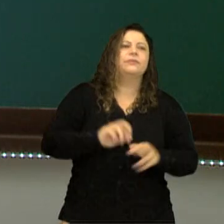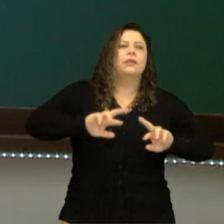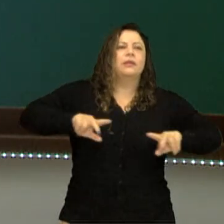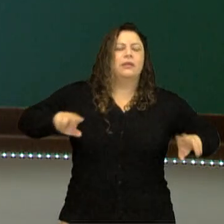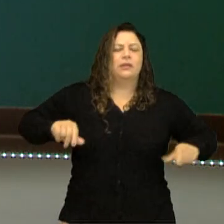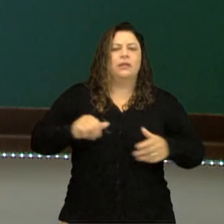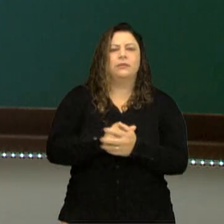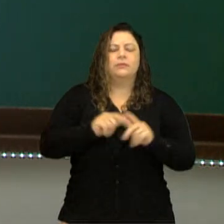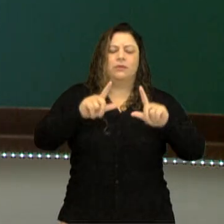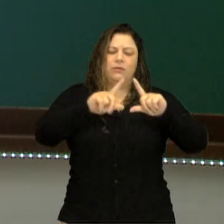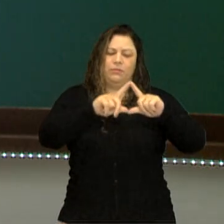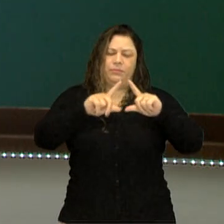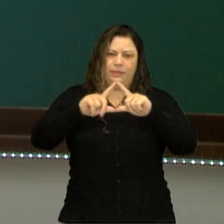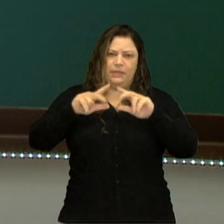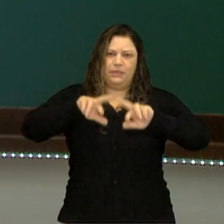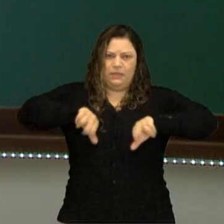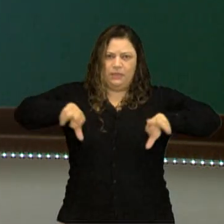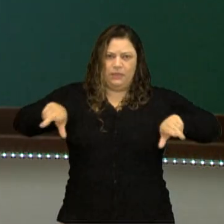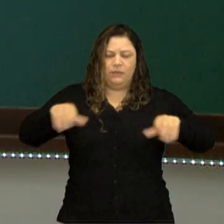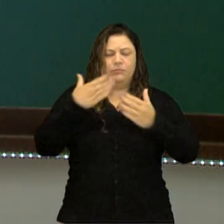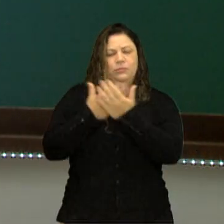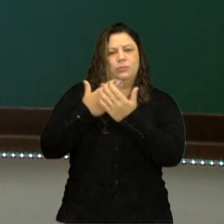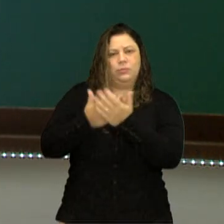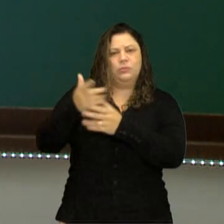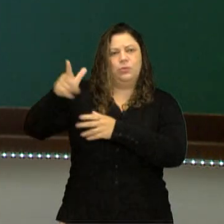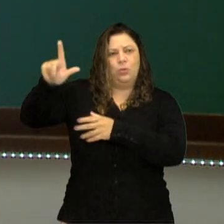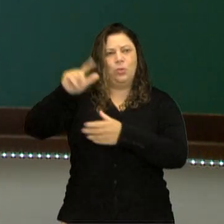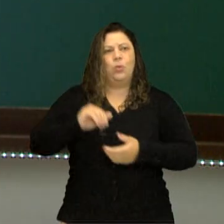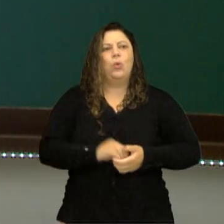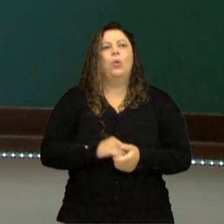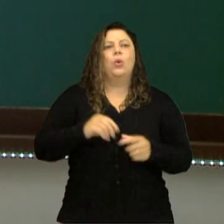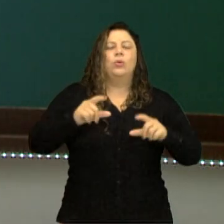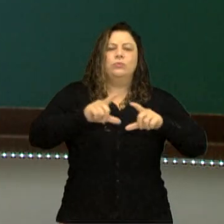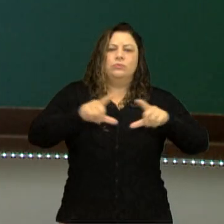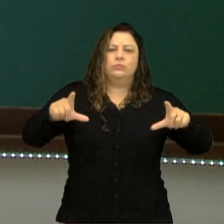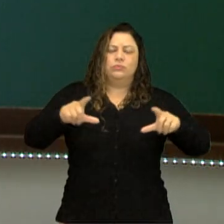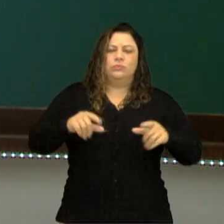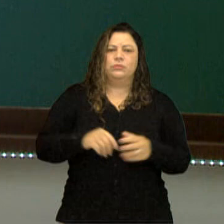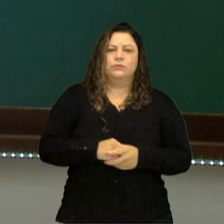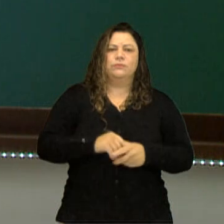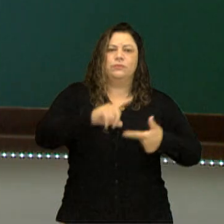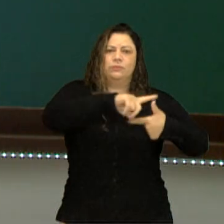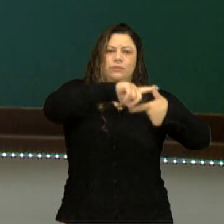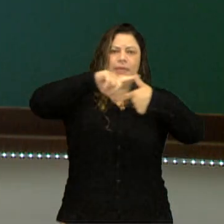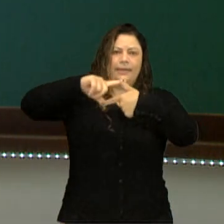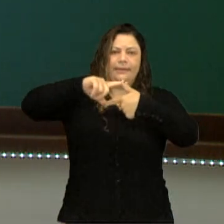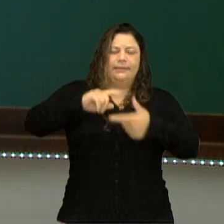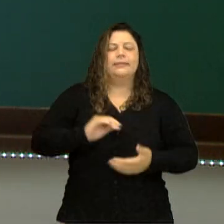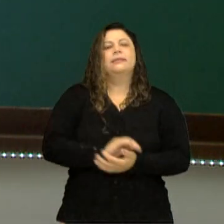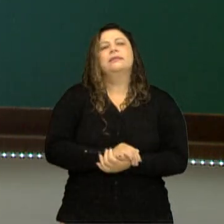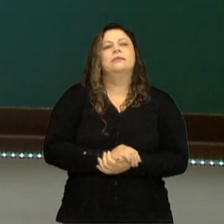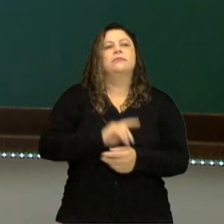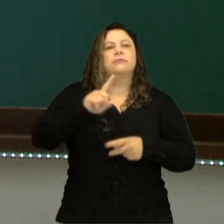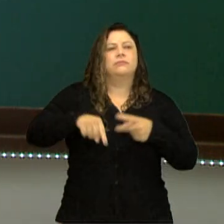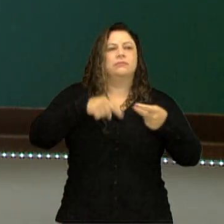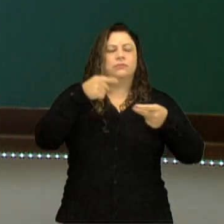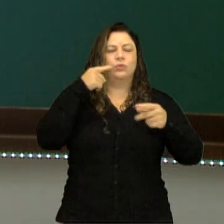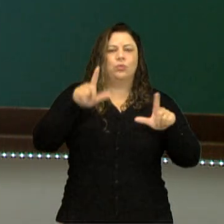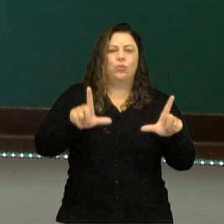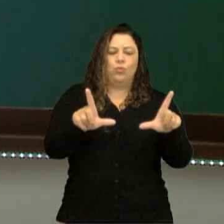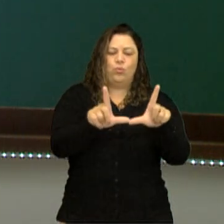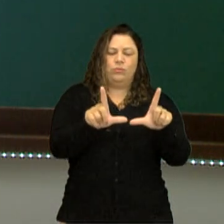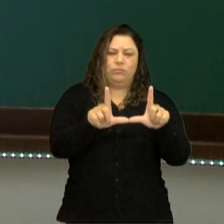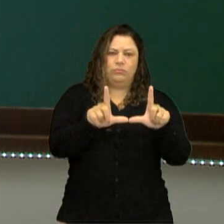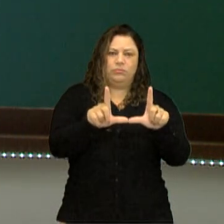outro estudo que a gente vai ter, que daí já é um poliedro. Temos aqui o nosso paralelepípedo, aqui um quadrado, não